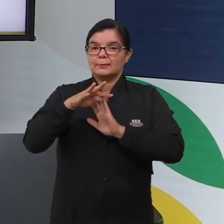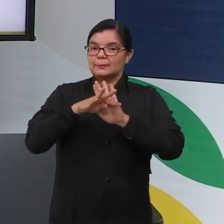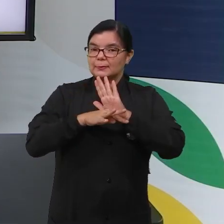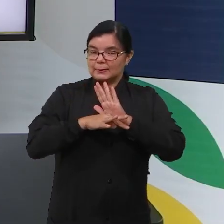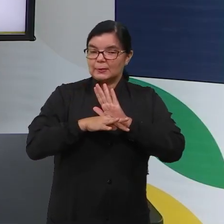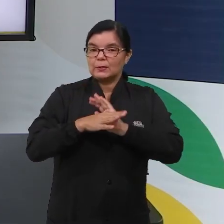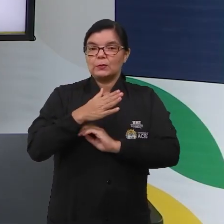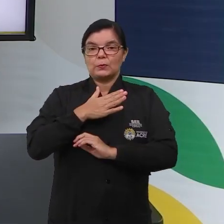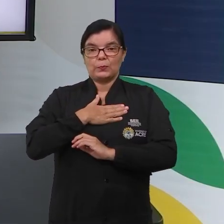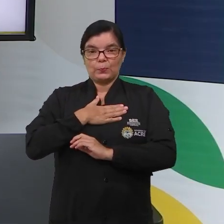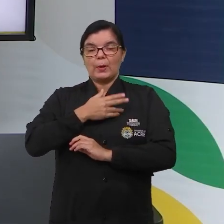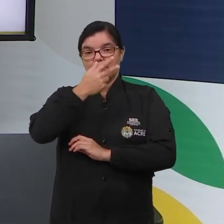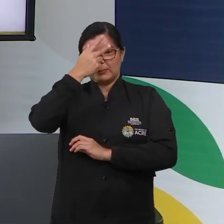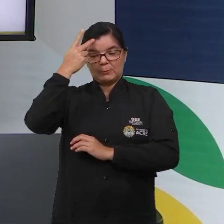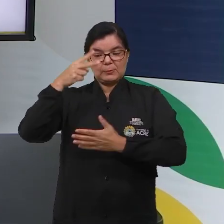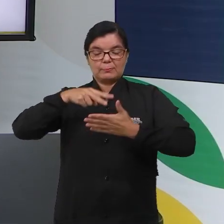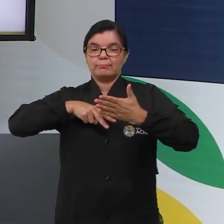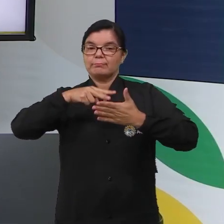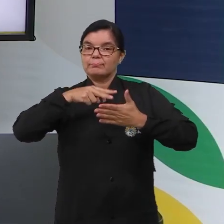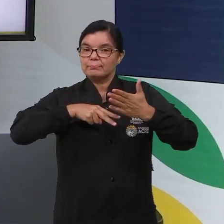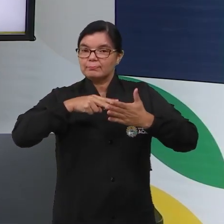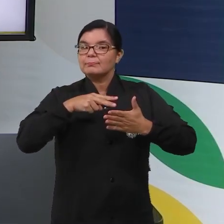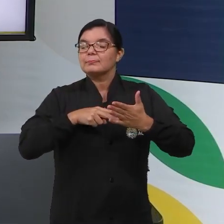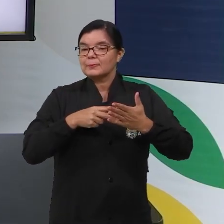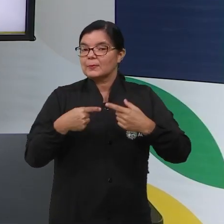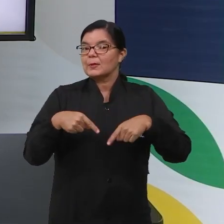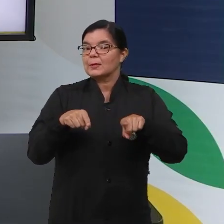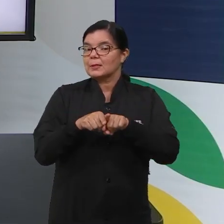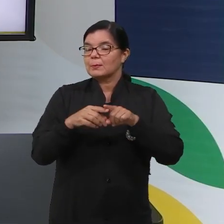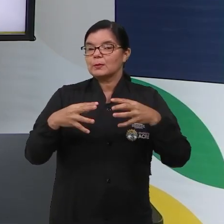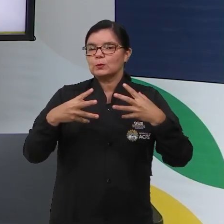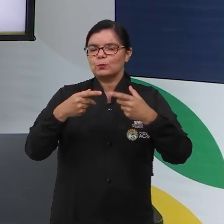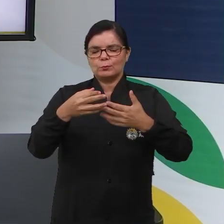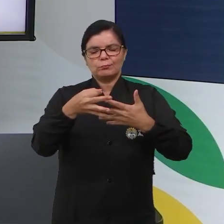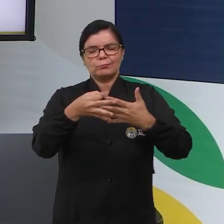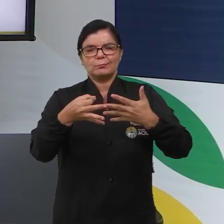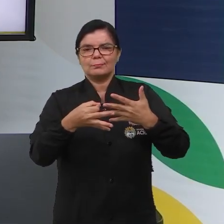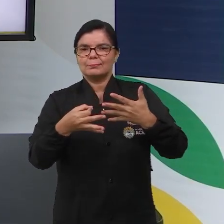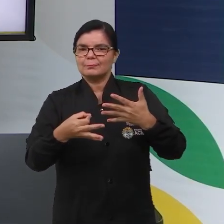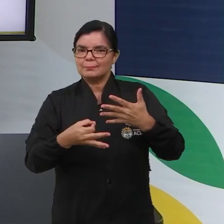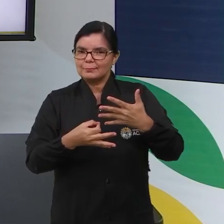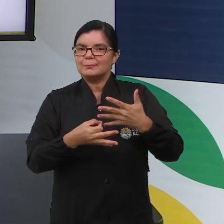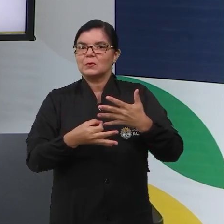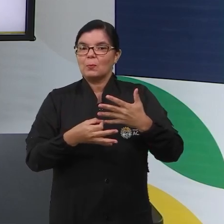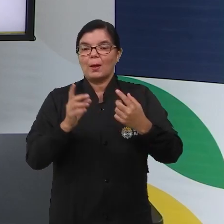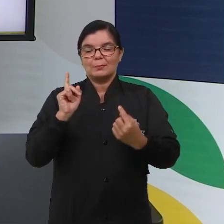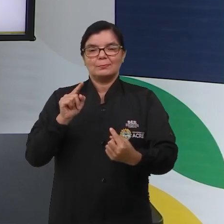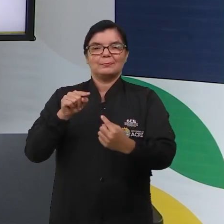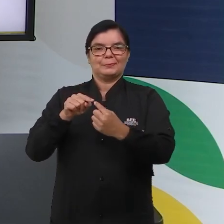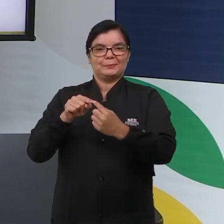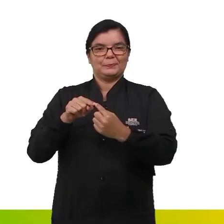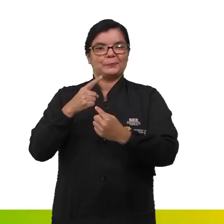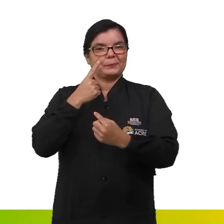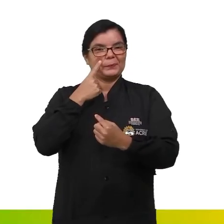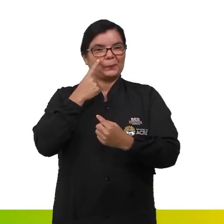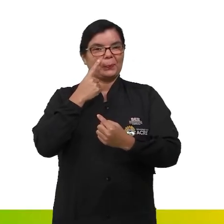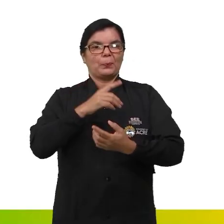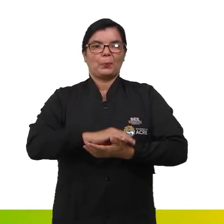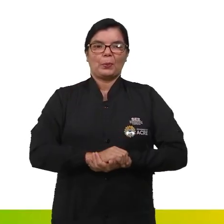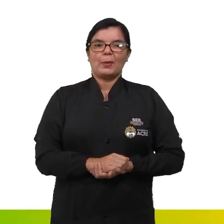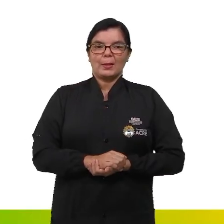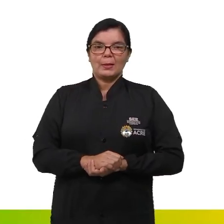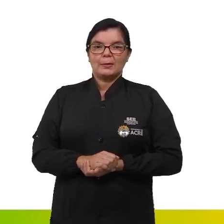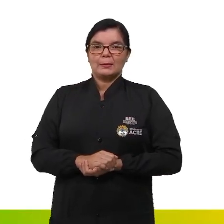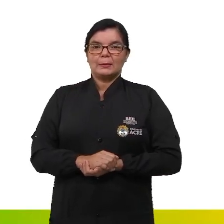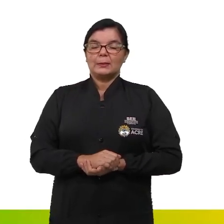texto, o meu público leitor, eu levo em consideração todos esses recursos para chegar ao meu objetivo. Olha só em seguida aí,